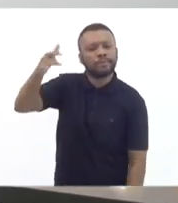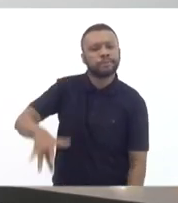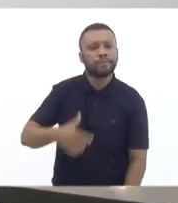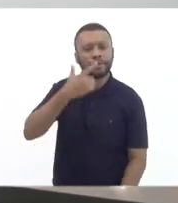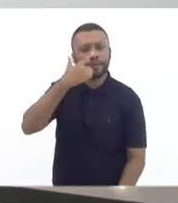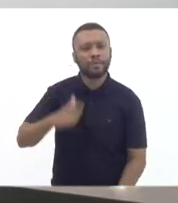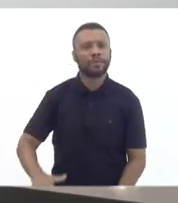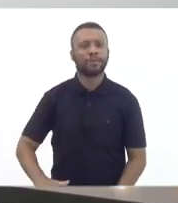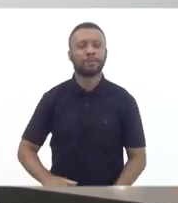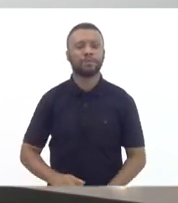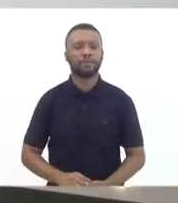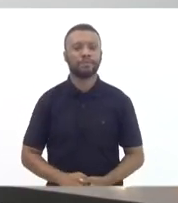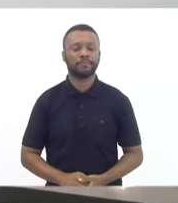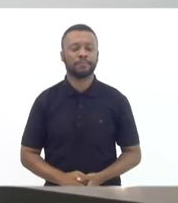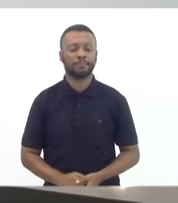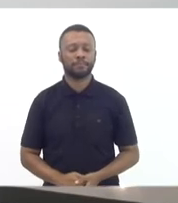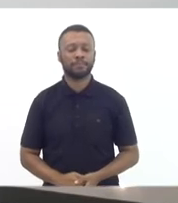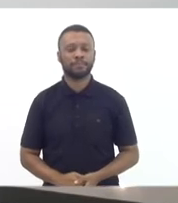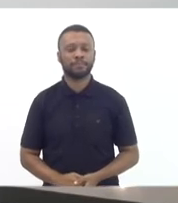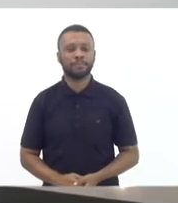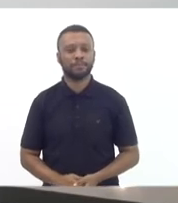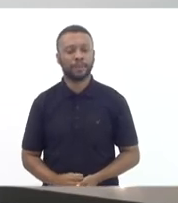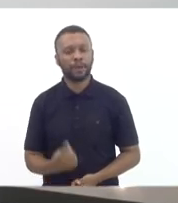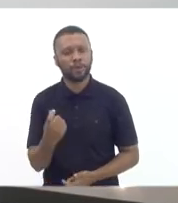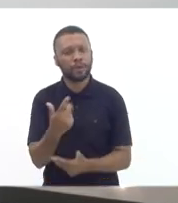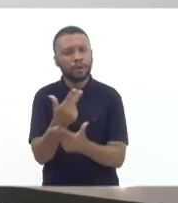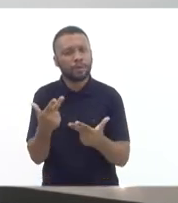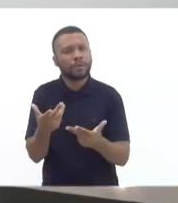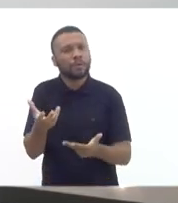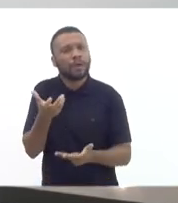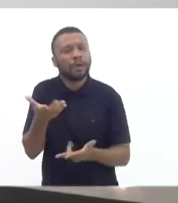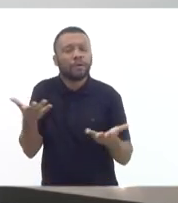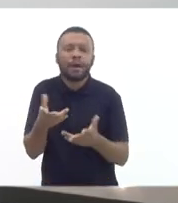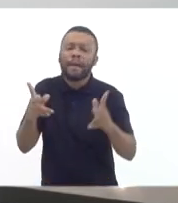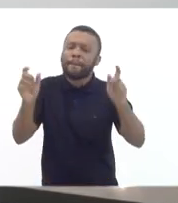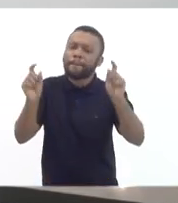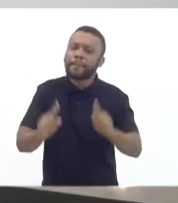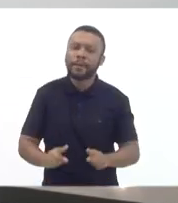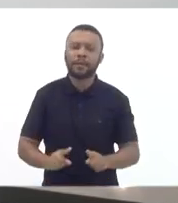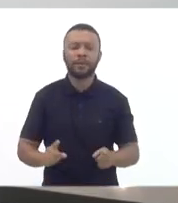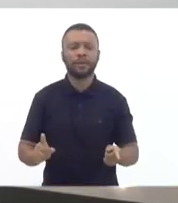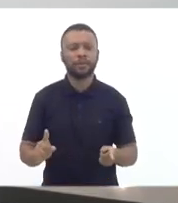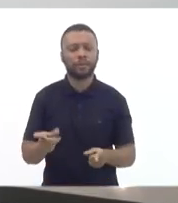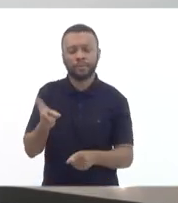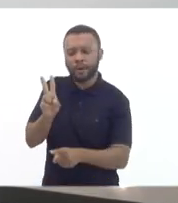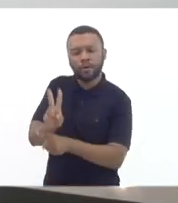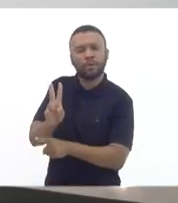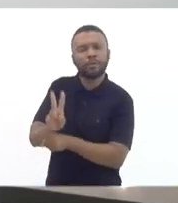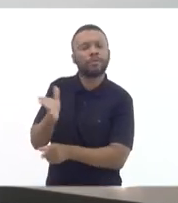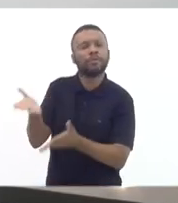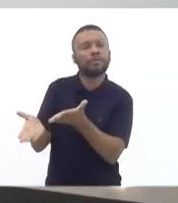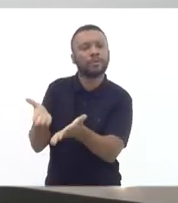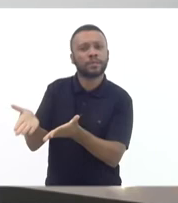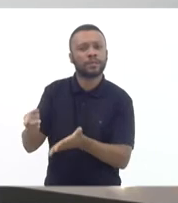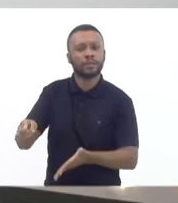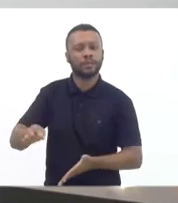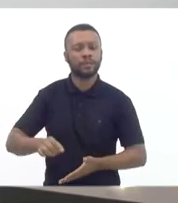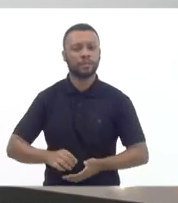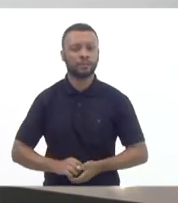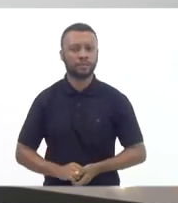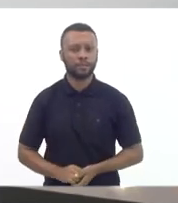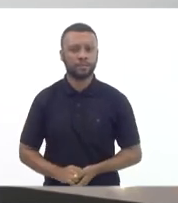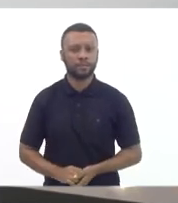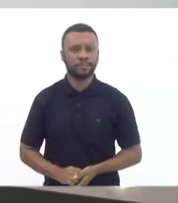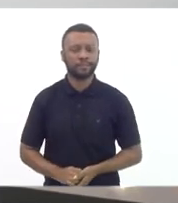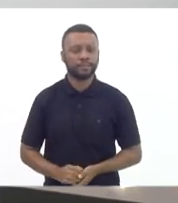fora. A única coisa que eu quero é um pouco de paz para criar eles. Senhor